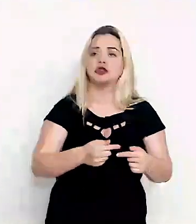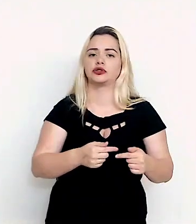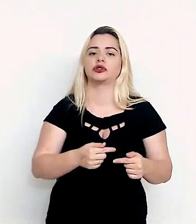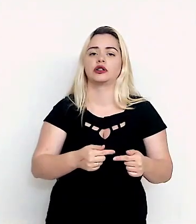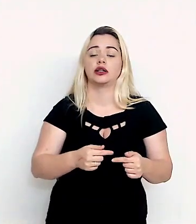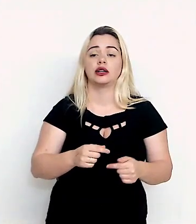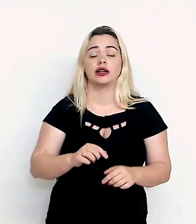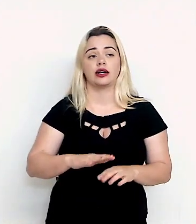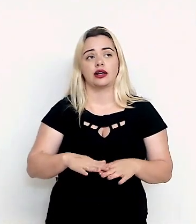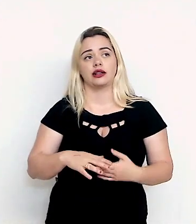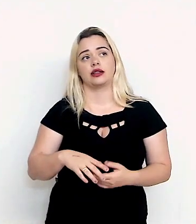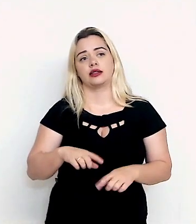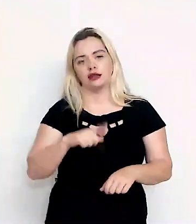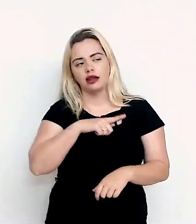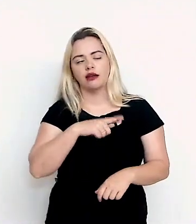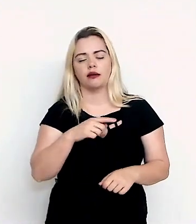claro que a países